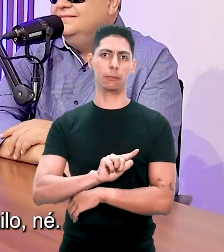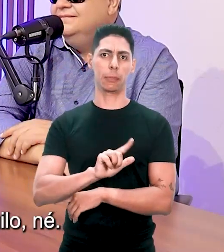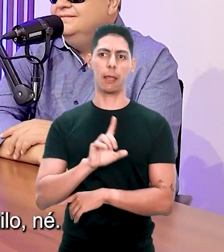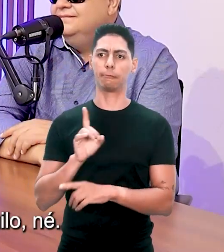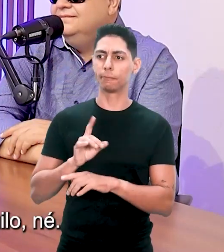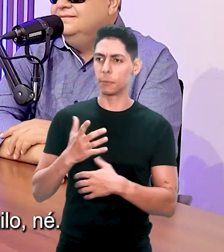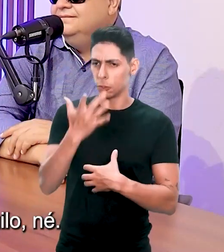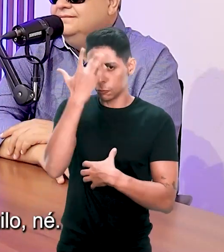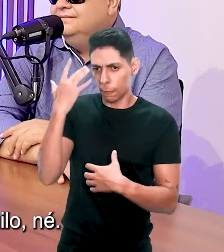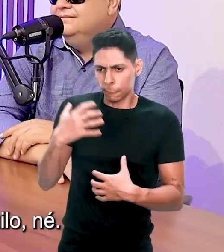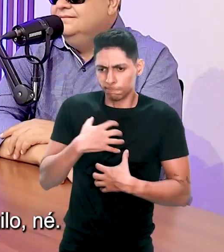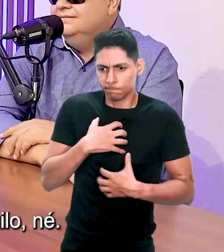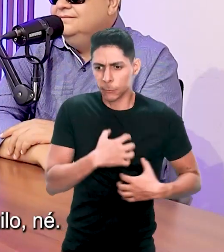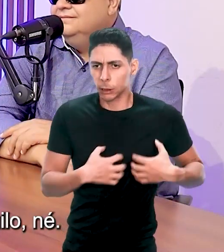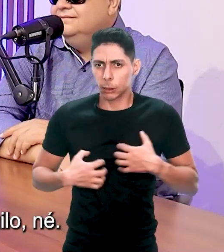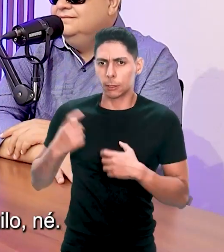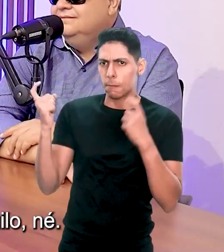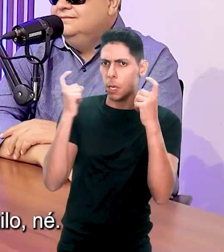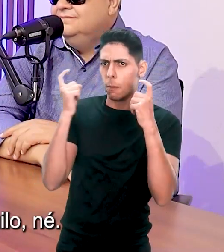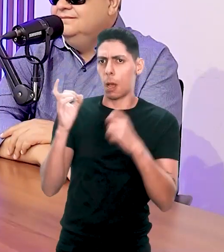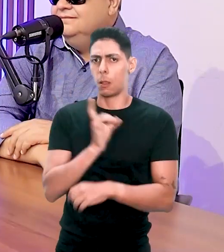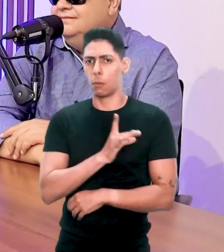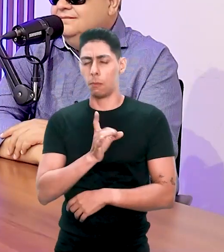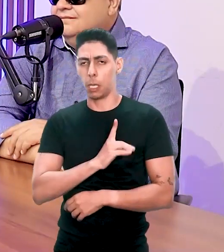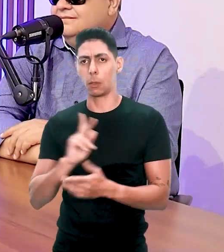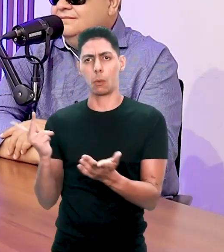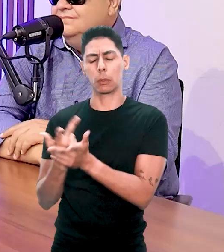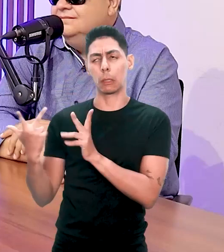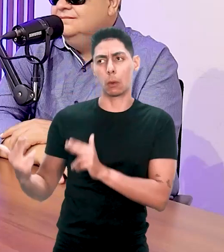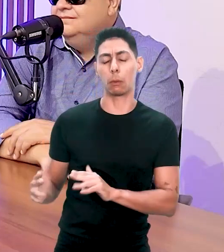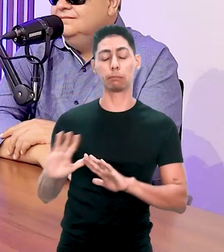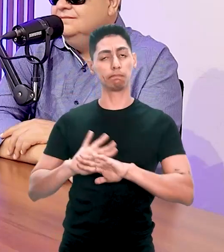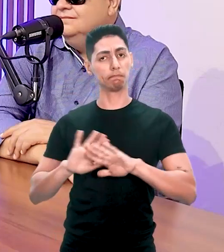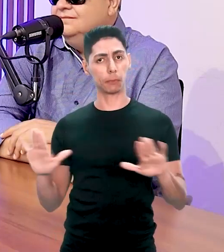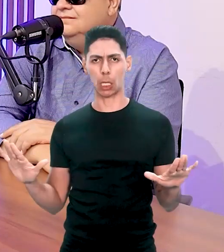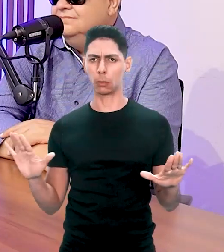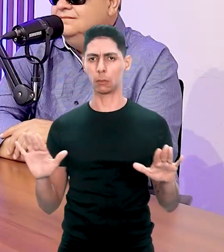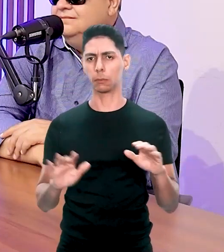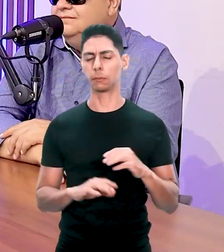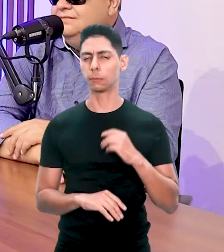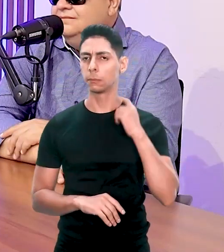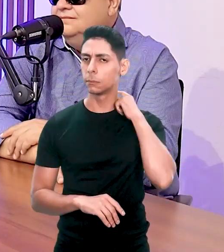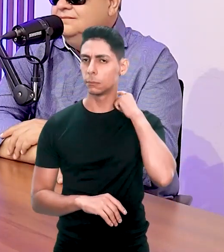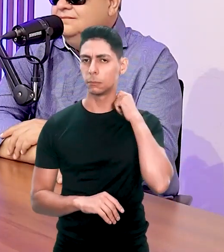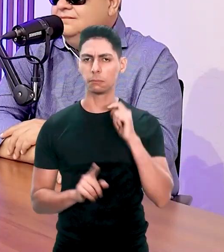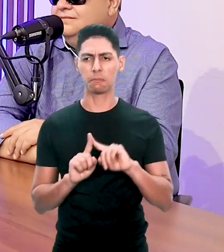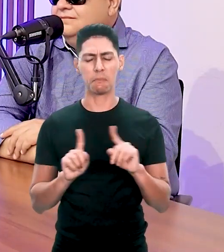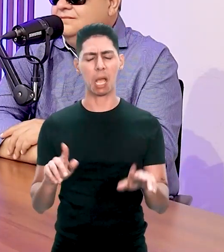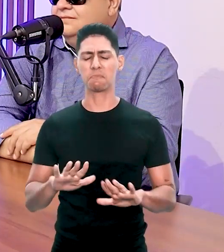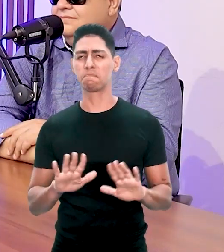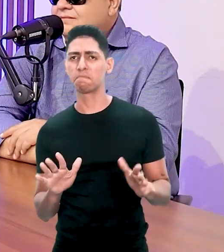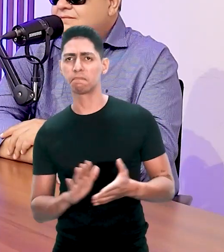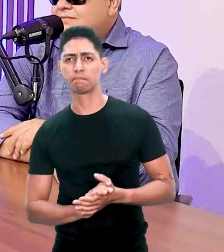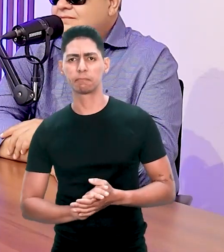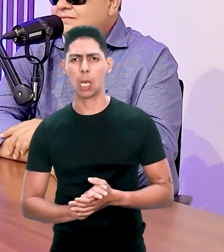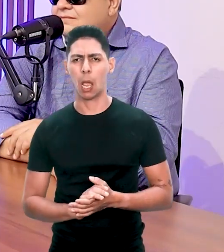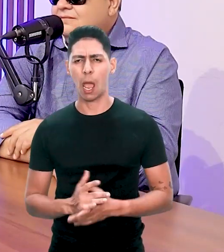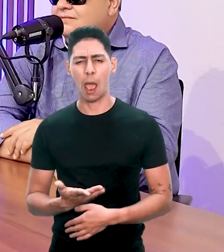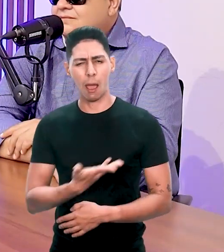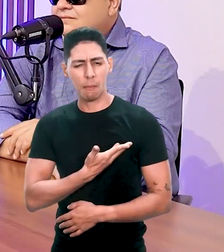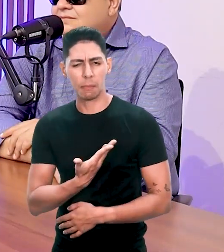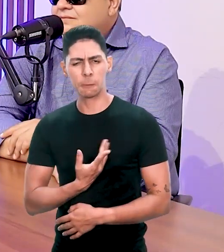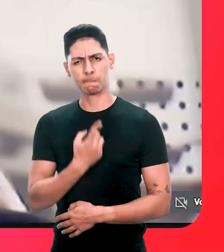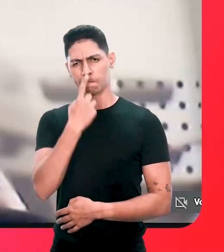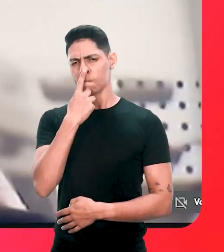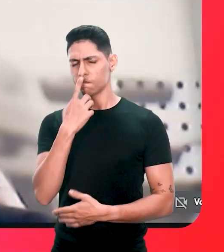mundo ficou preocupado com aquilo, né? Eu não vi, assim, eu não tinha um amigo, um